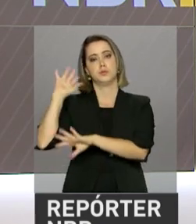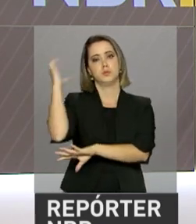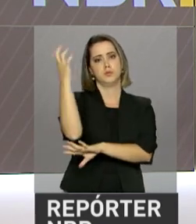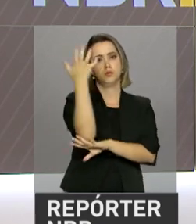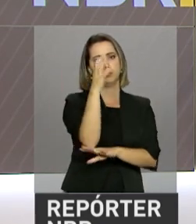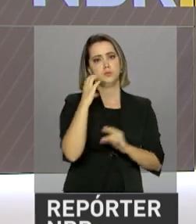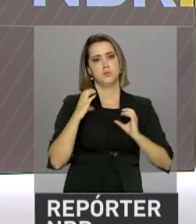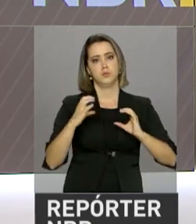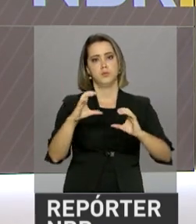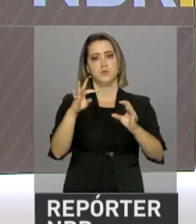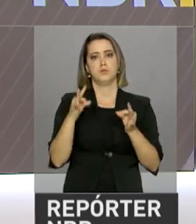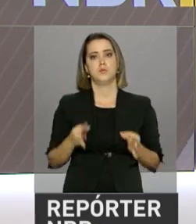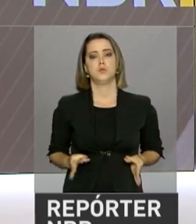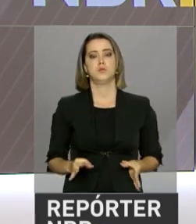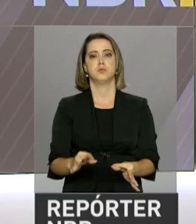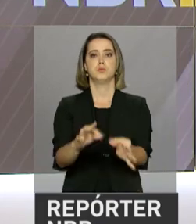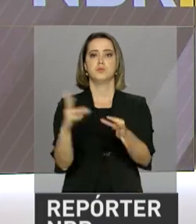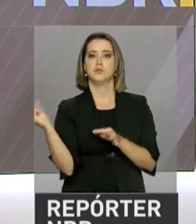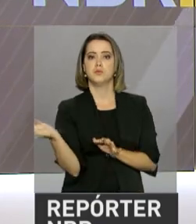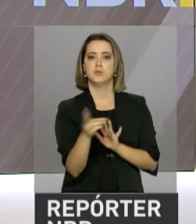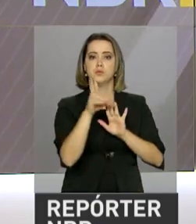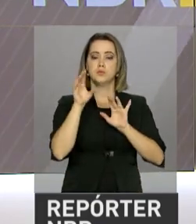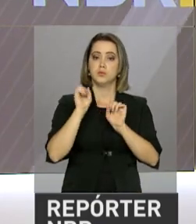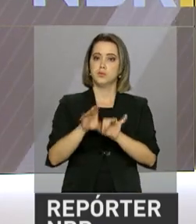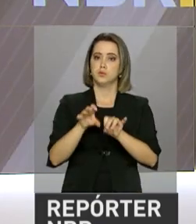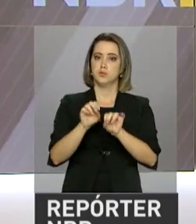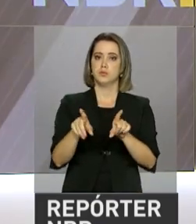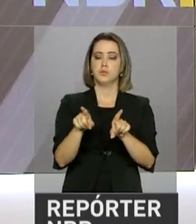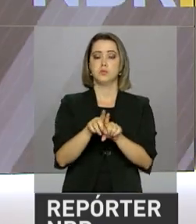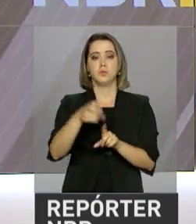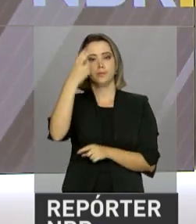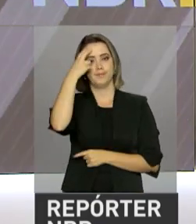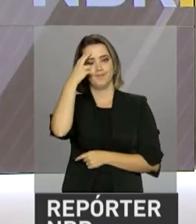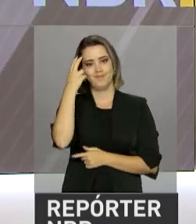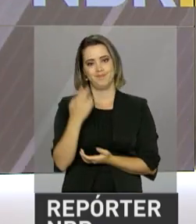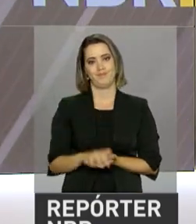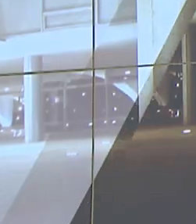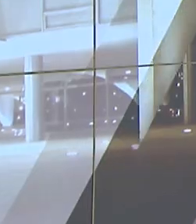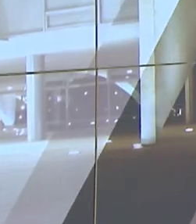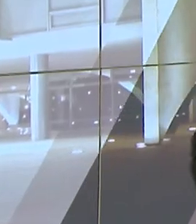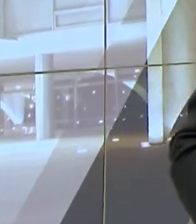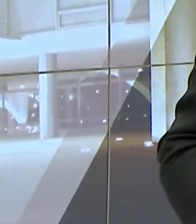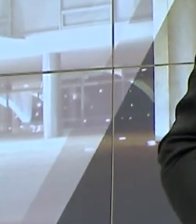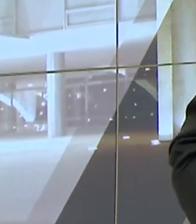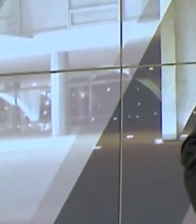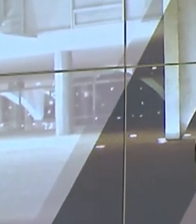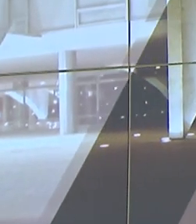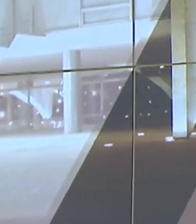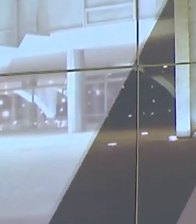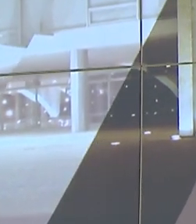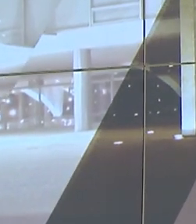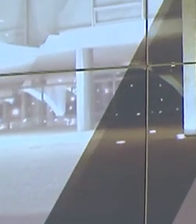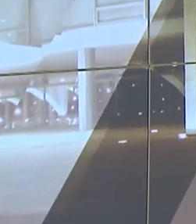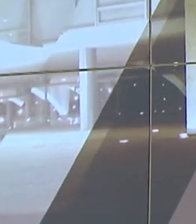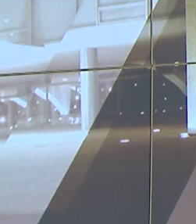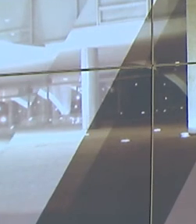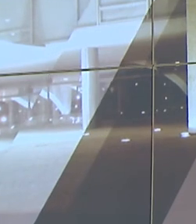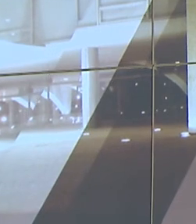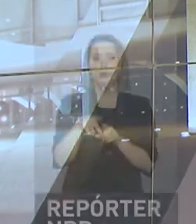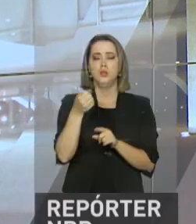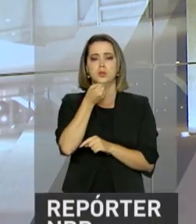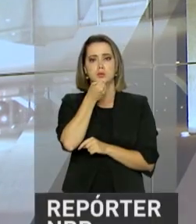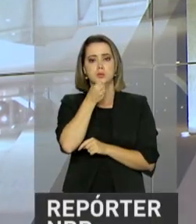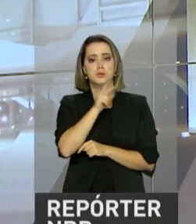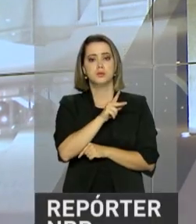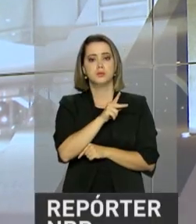ambiente, ciência, tecnologia, inovação, educação e cultura. Como a gente viu aí no discurso do presidente Temer,